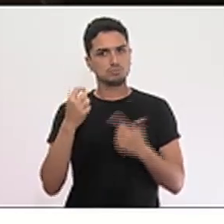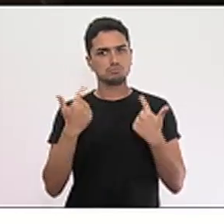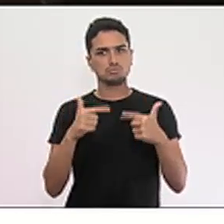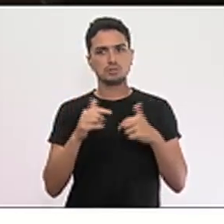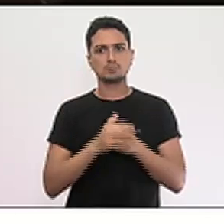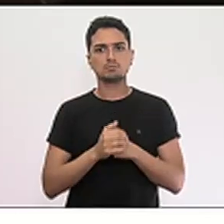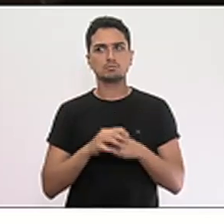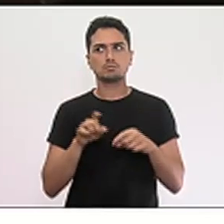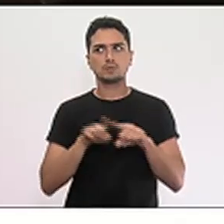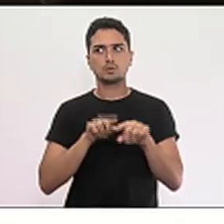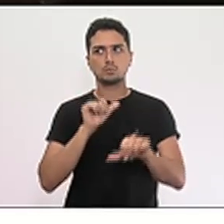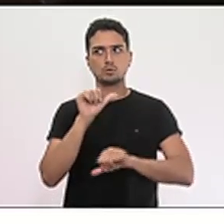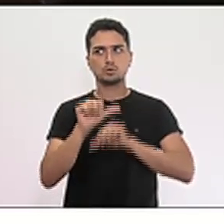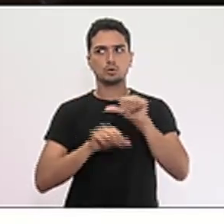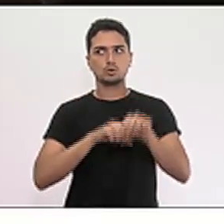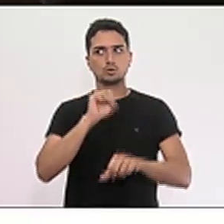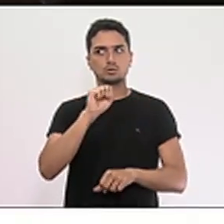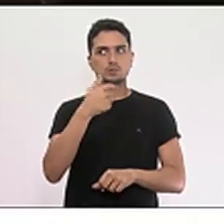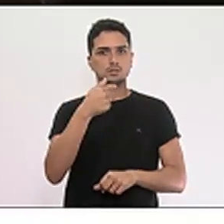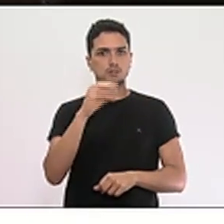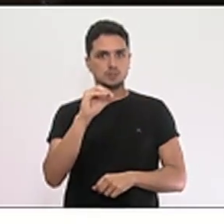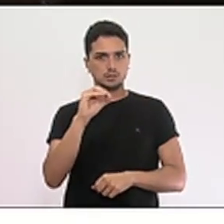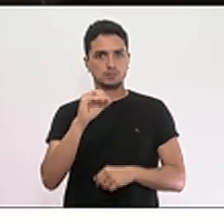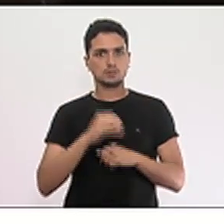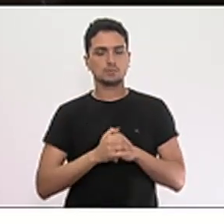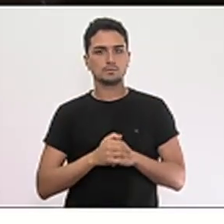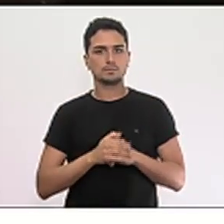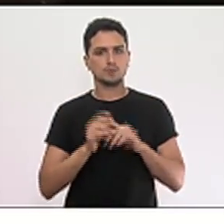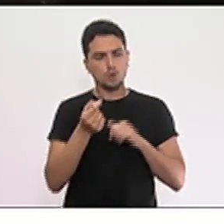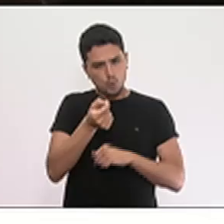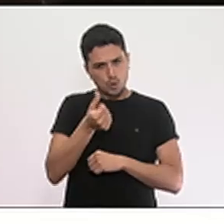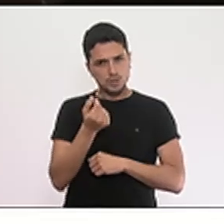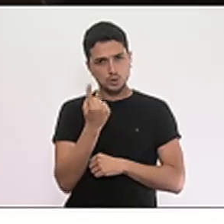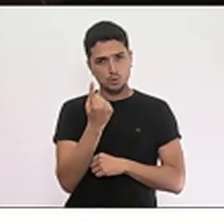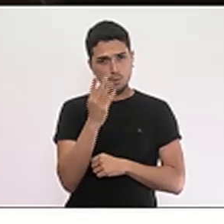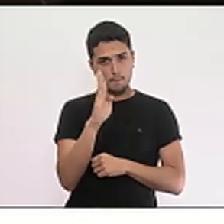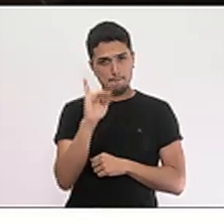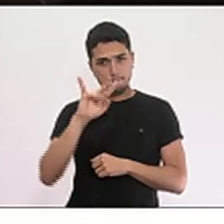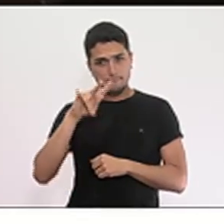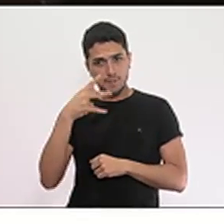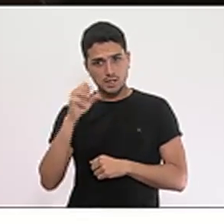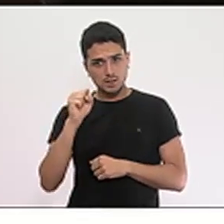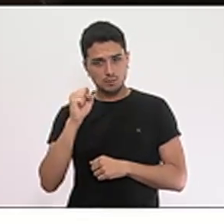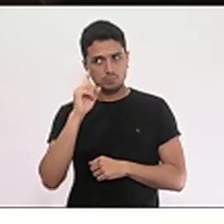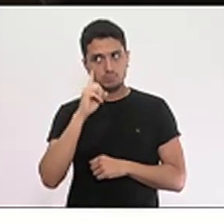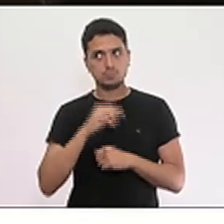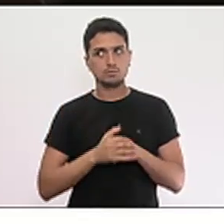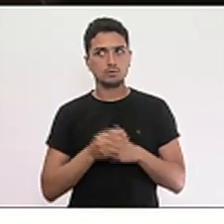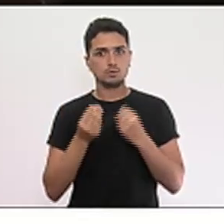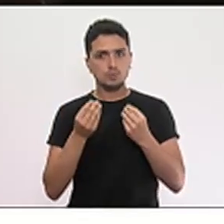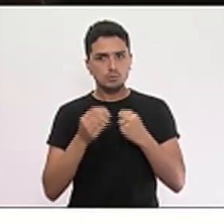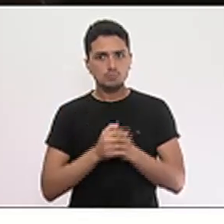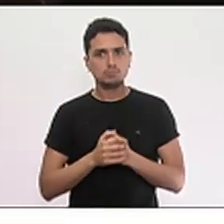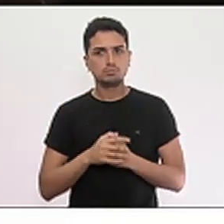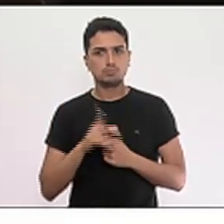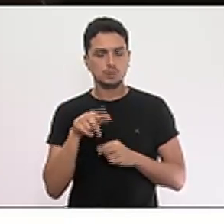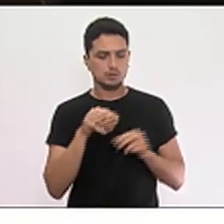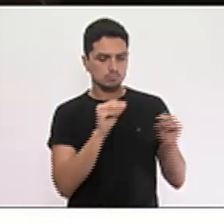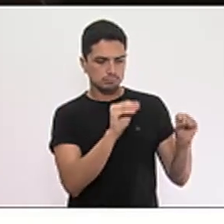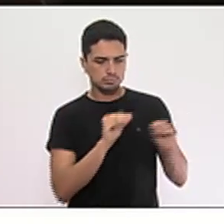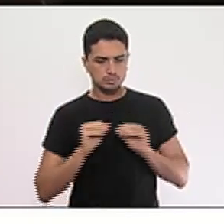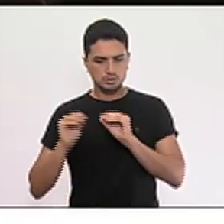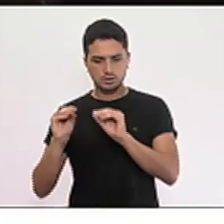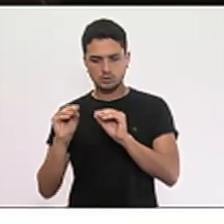870, 900 bilhões e caminha para 1 bilhão. Esse 1 bilhão que será investido em área